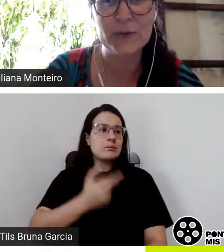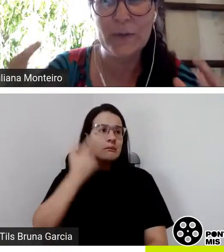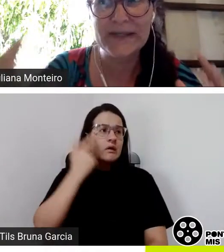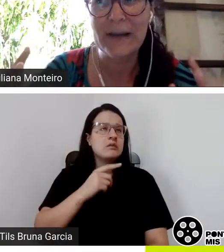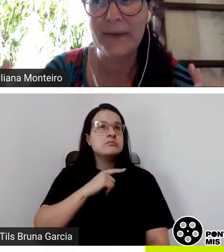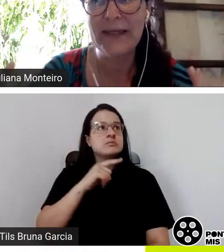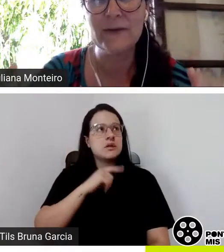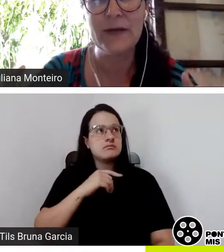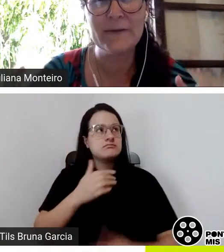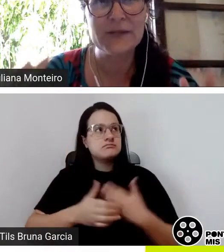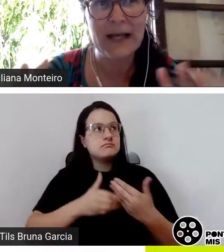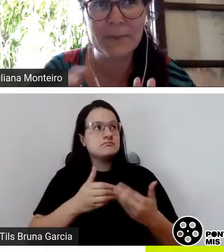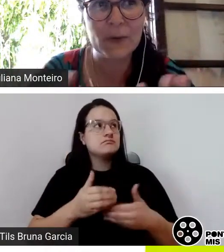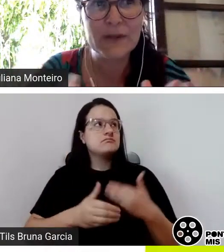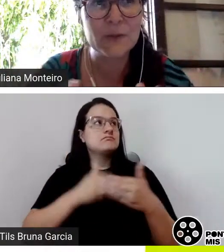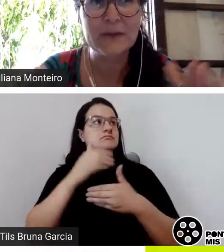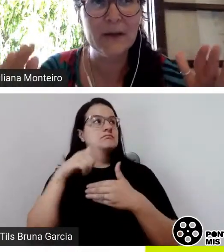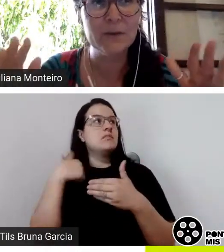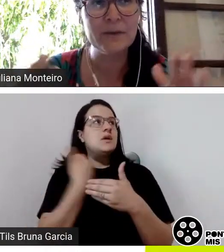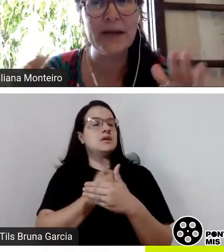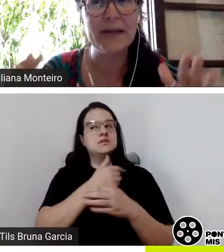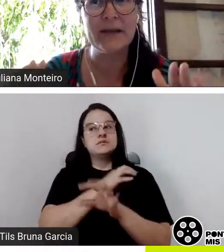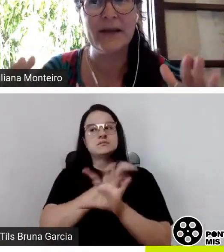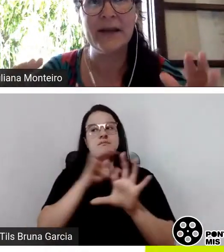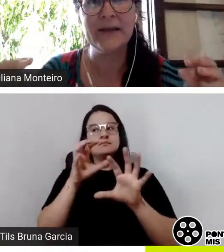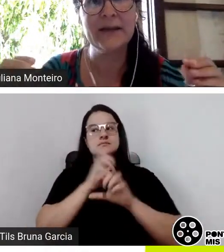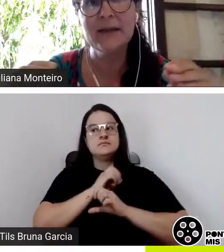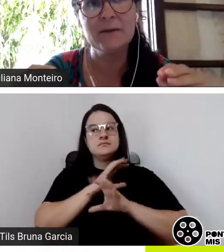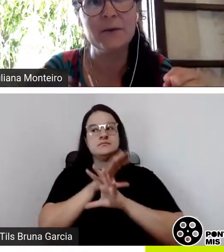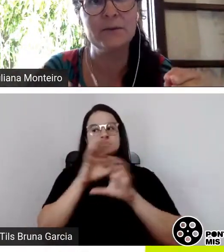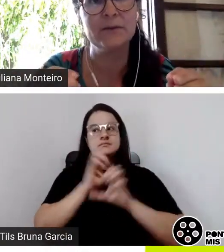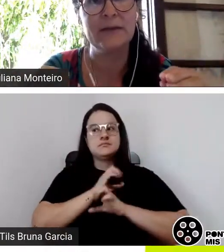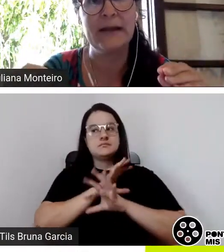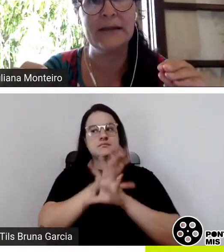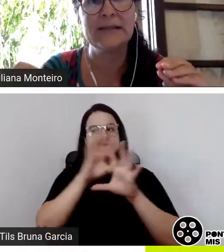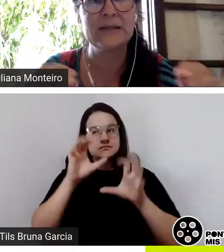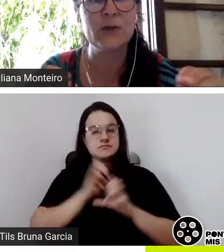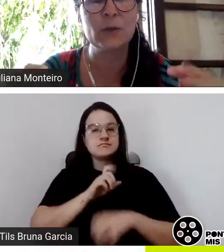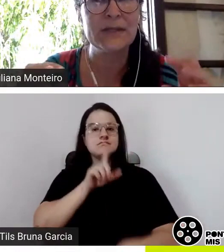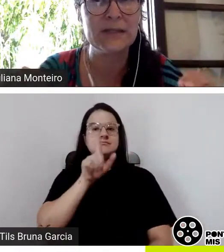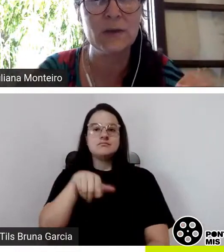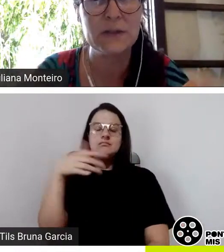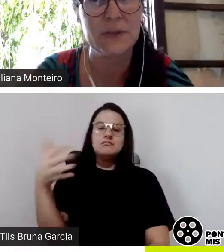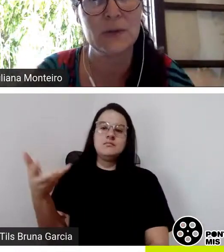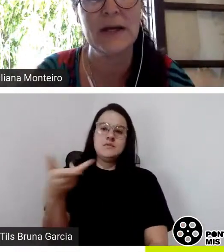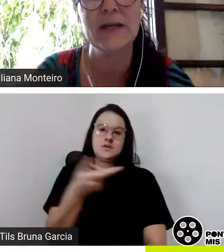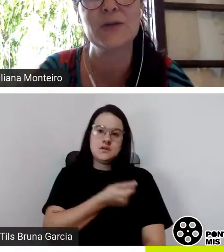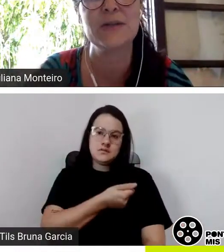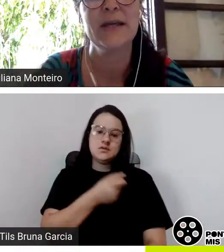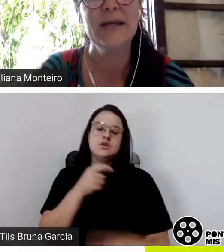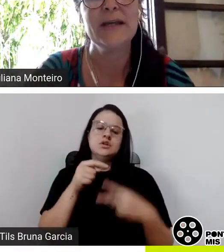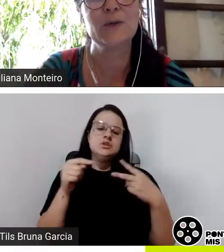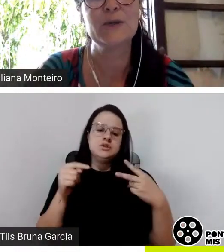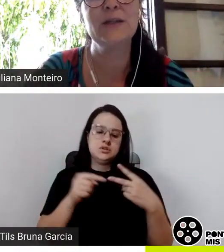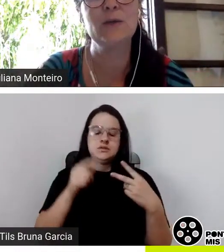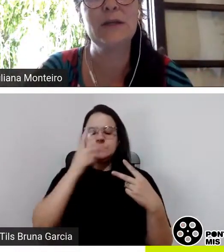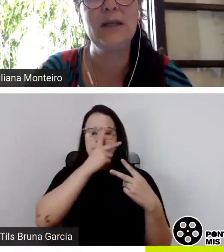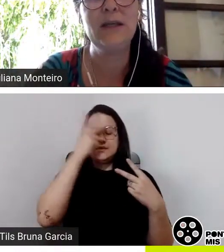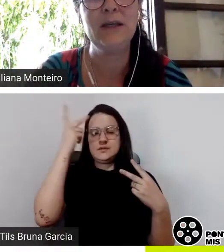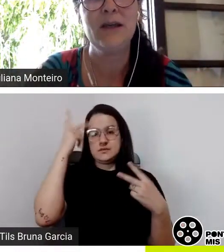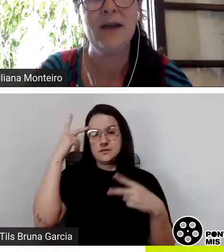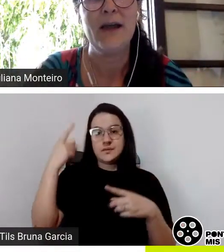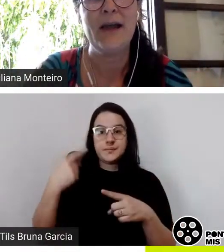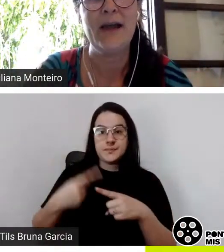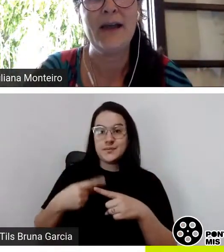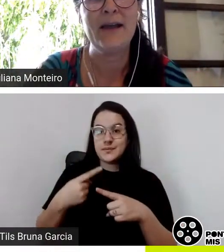parte do pensamento, né? E você captou isso tão incrível, né? Com esses dois personagens, que eu sinto